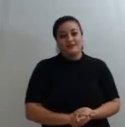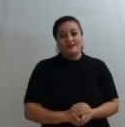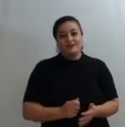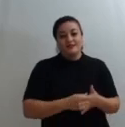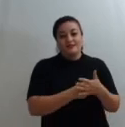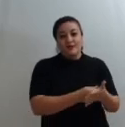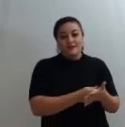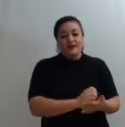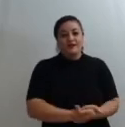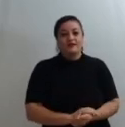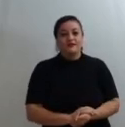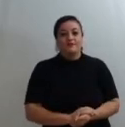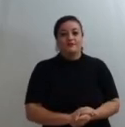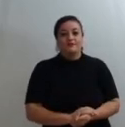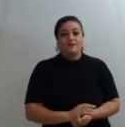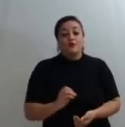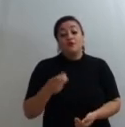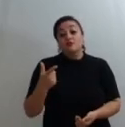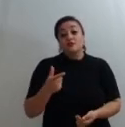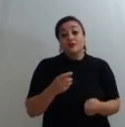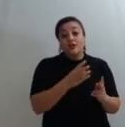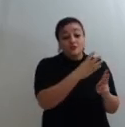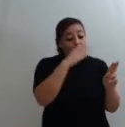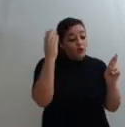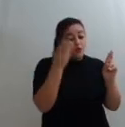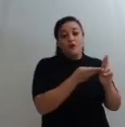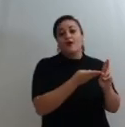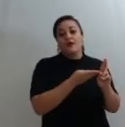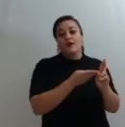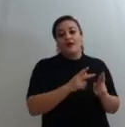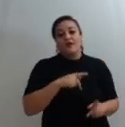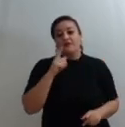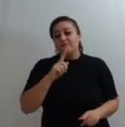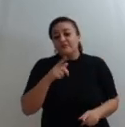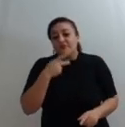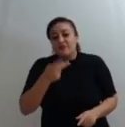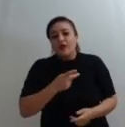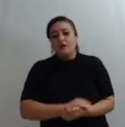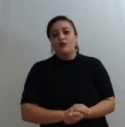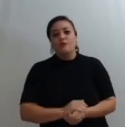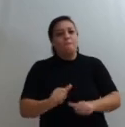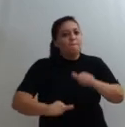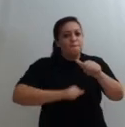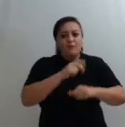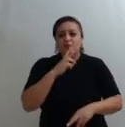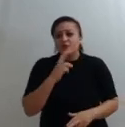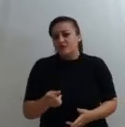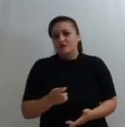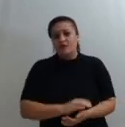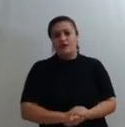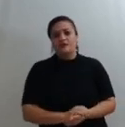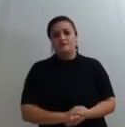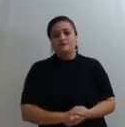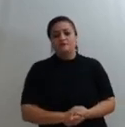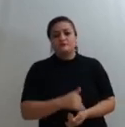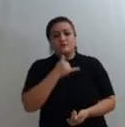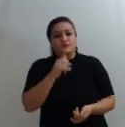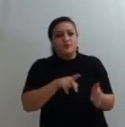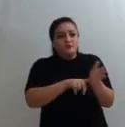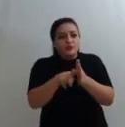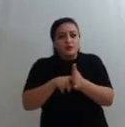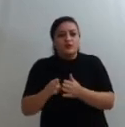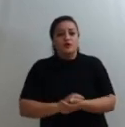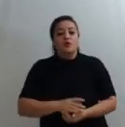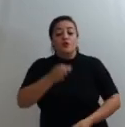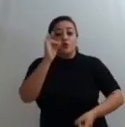a colaboração, se imporia um determinado resultado. Por exemplo, o interrogatório. O juiz pode determinar